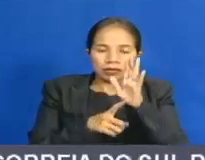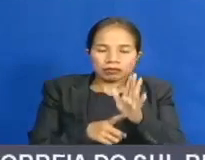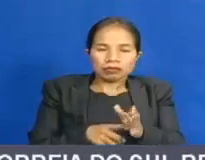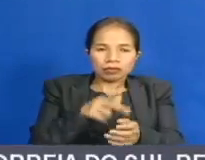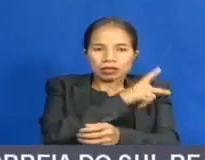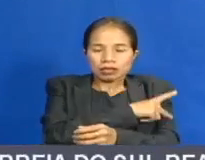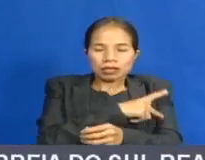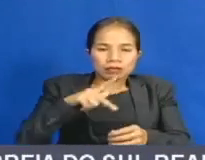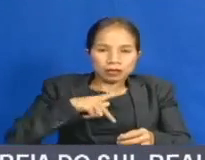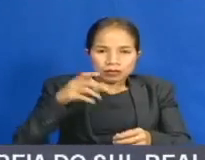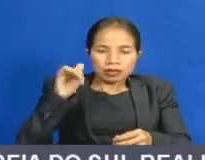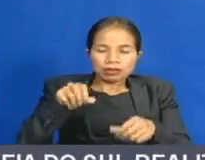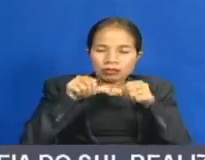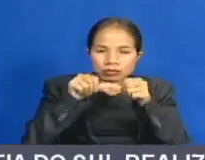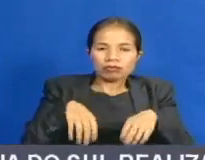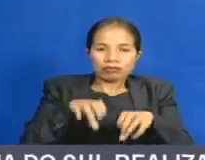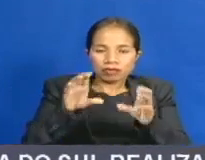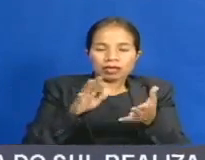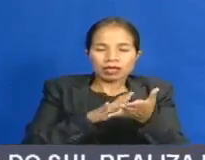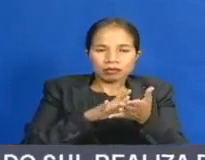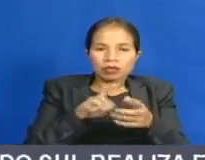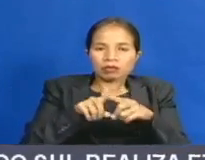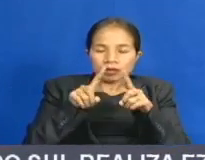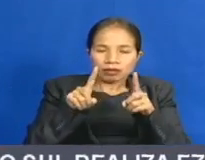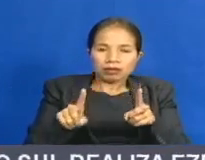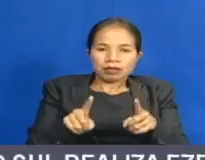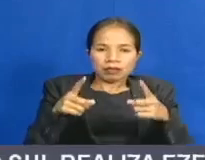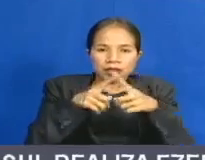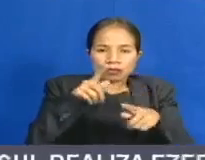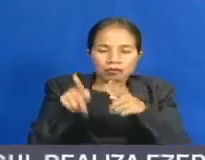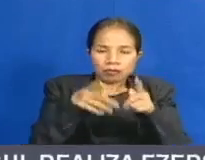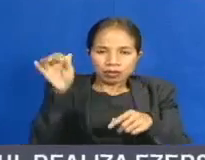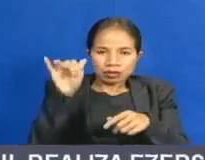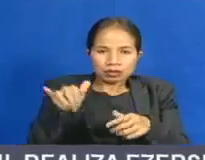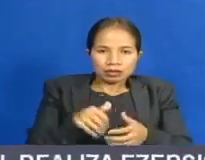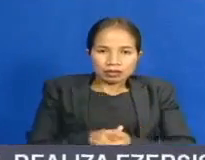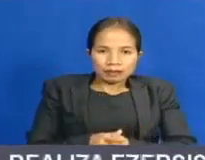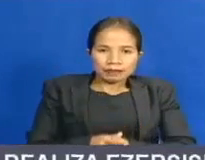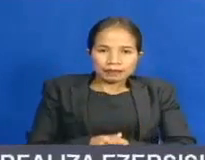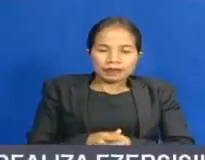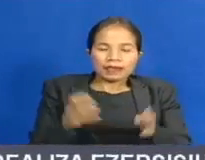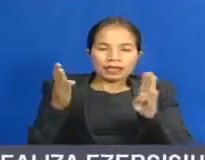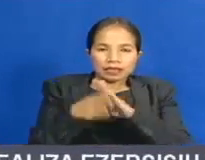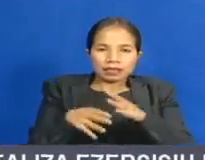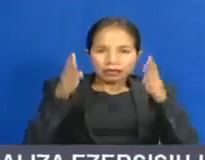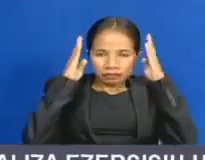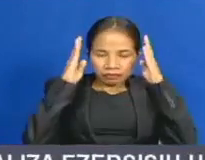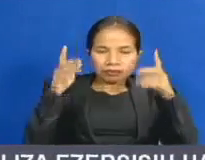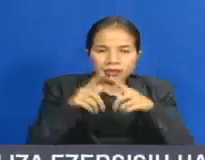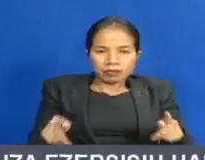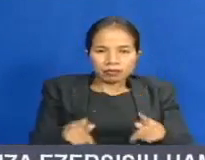farmácia privada sira, continua fan ai moro tipo antibiótico, ba comunidade sira. E de nessa e atenção bot ba